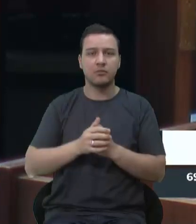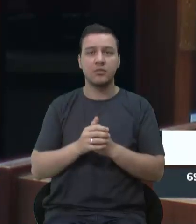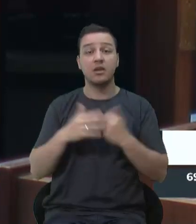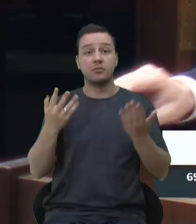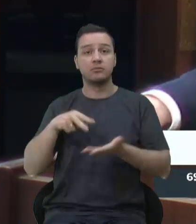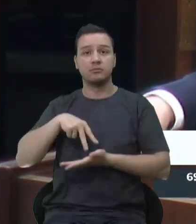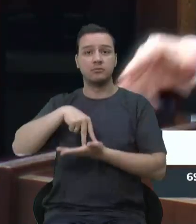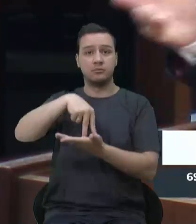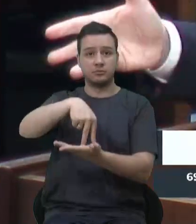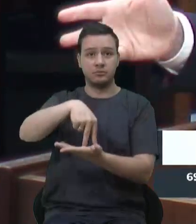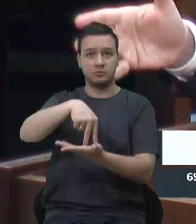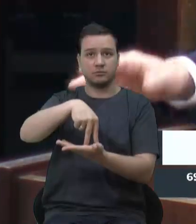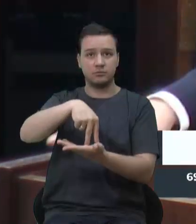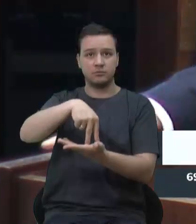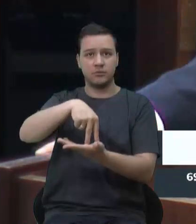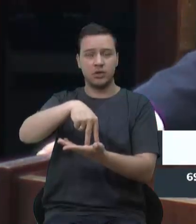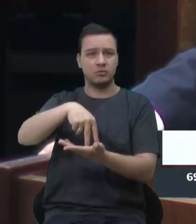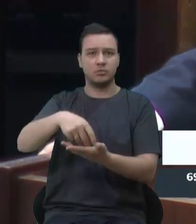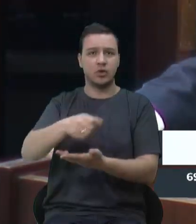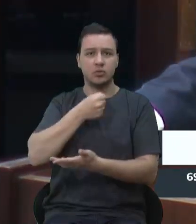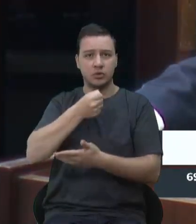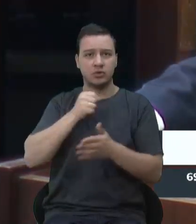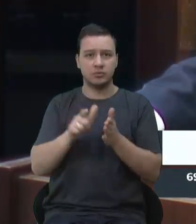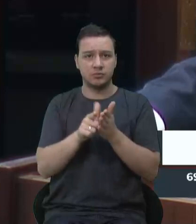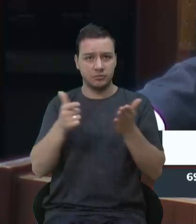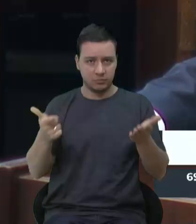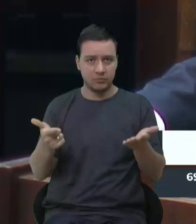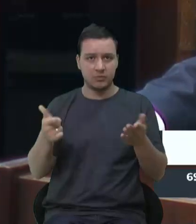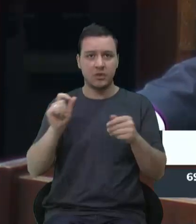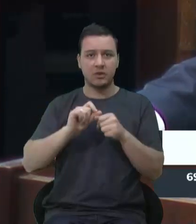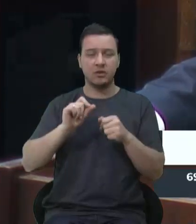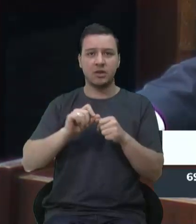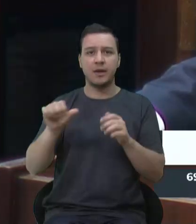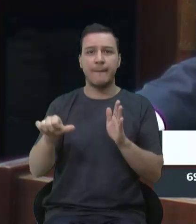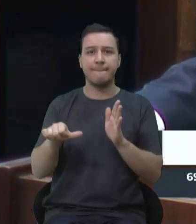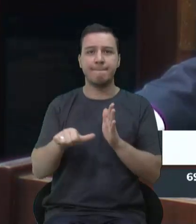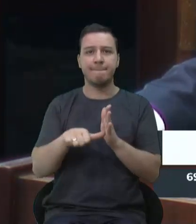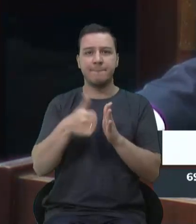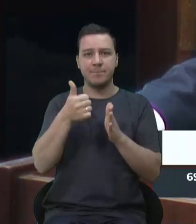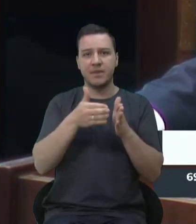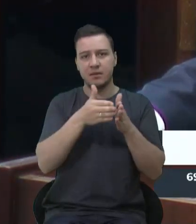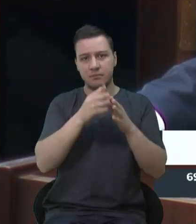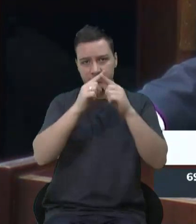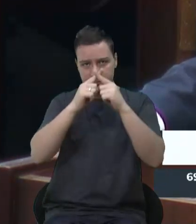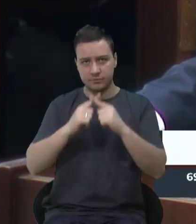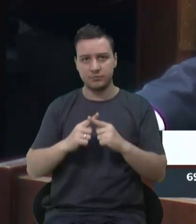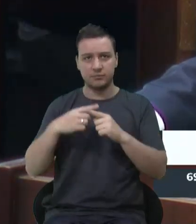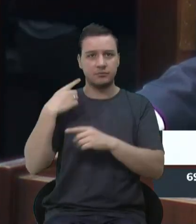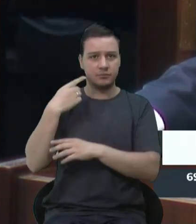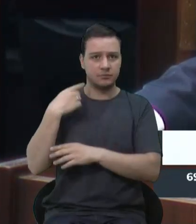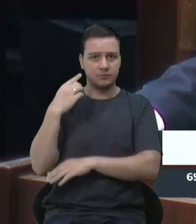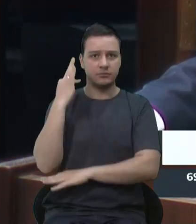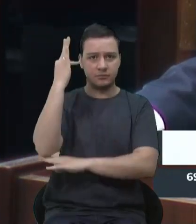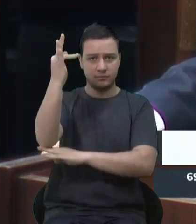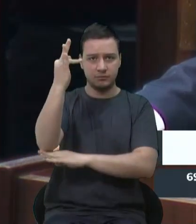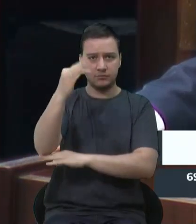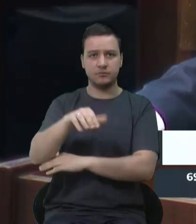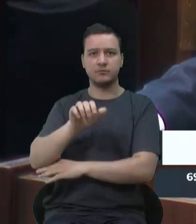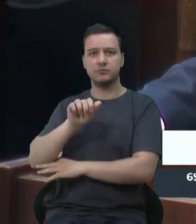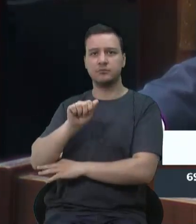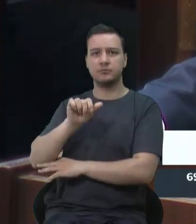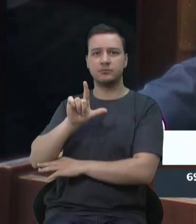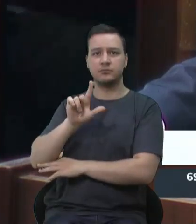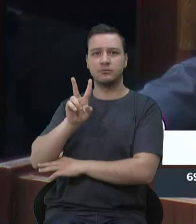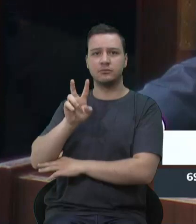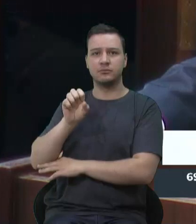tribuna um jornalista que exercia o seu primeiro mandato de deputado federal, Márcio Moreira Alves, no